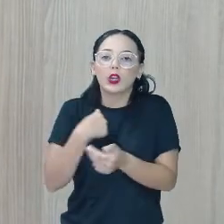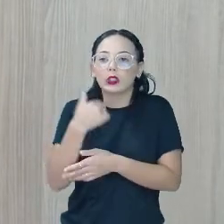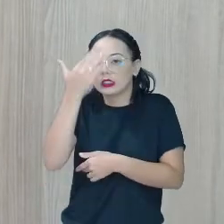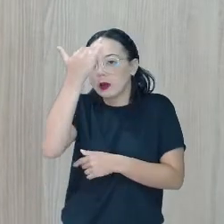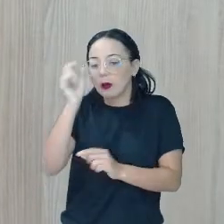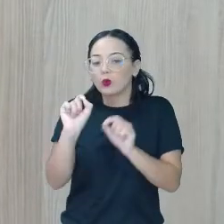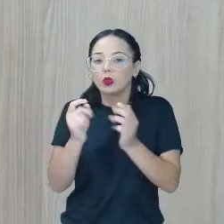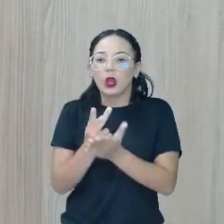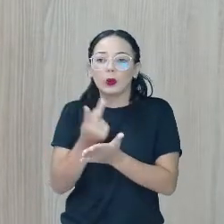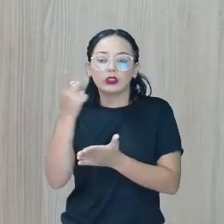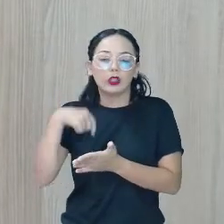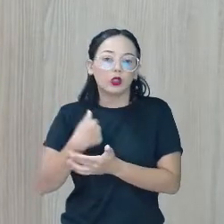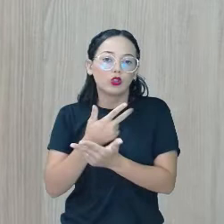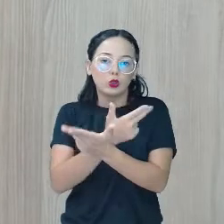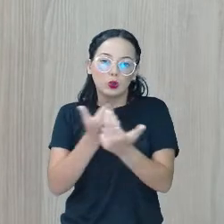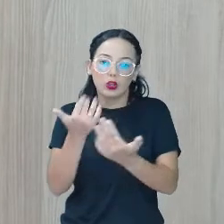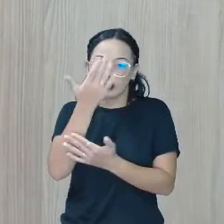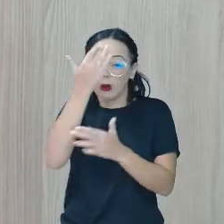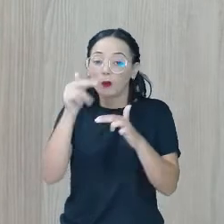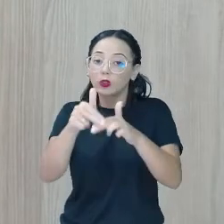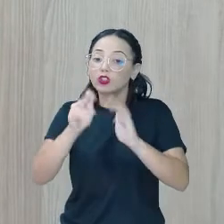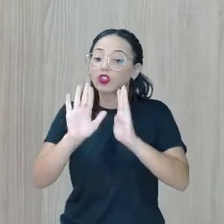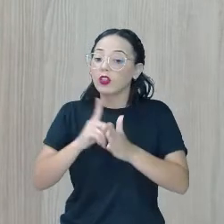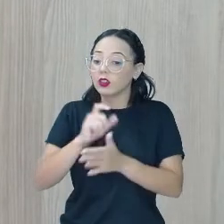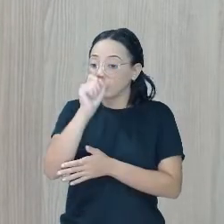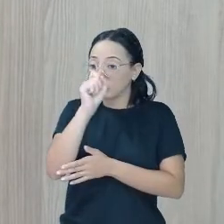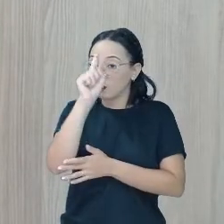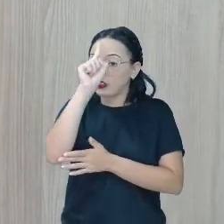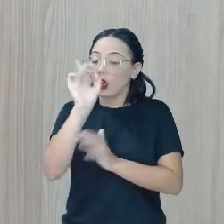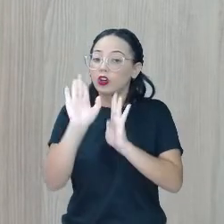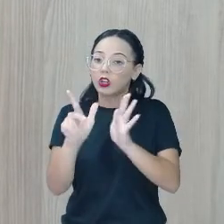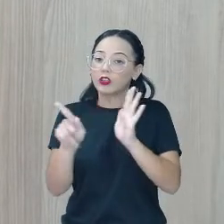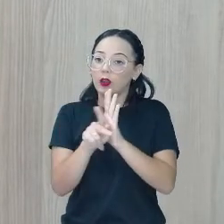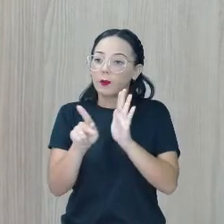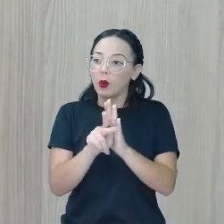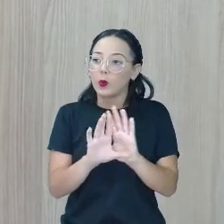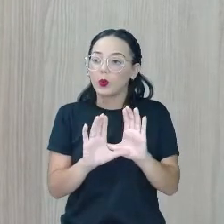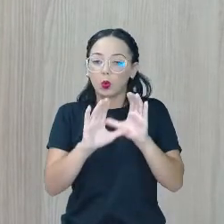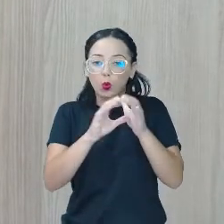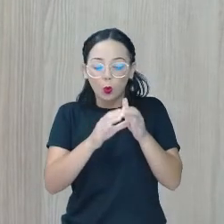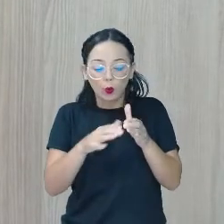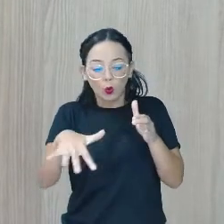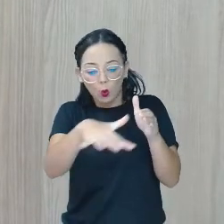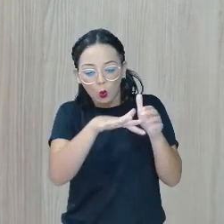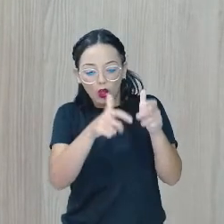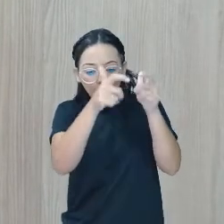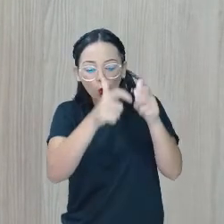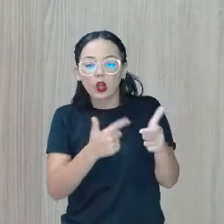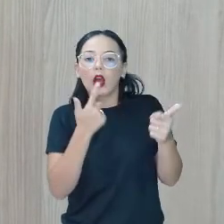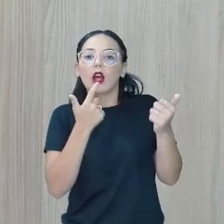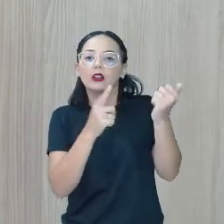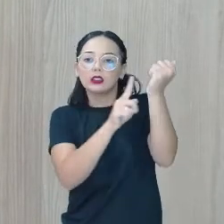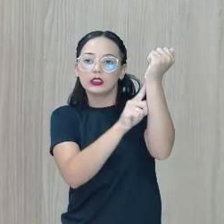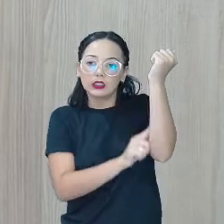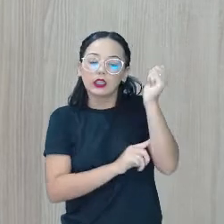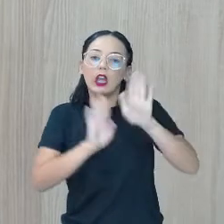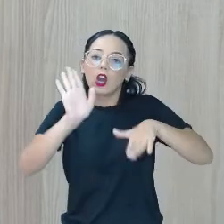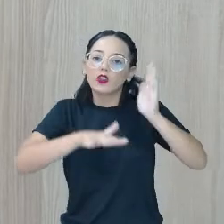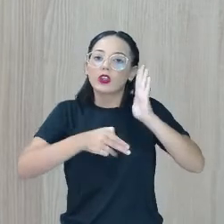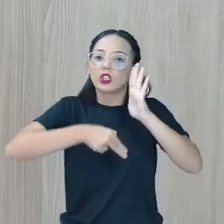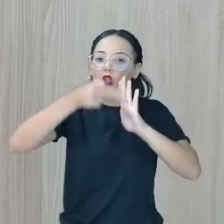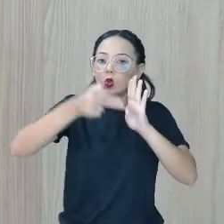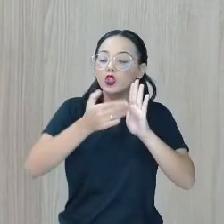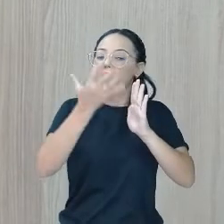vai acontecer. E existem já hospitais grandes que eles têm o seu próprio banco de sangue, né? Então, com às vezes cirurgias de